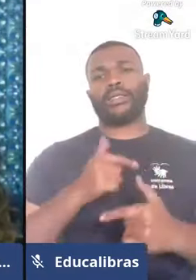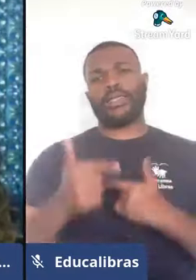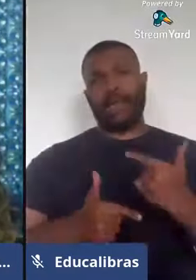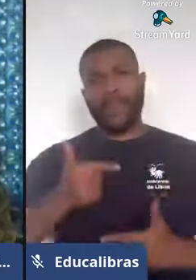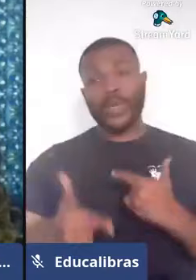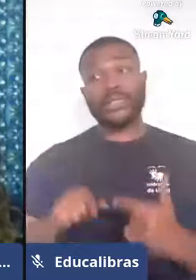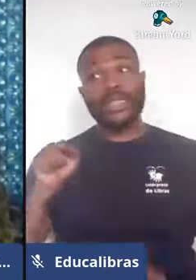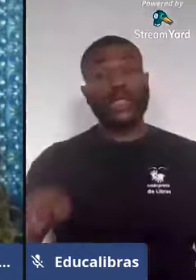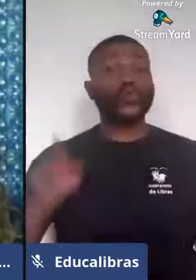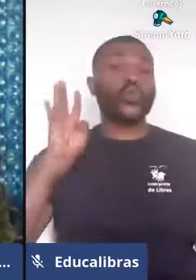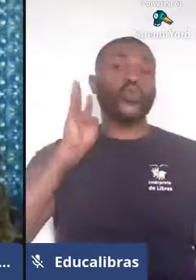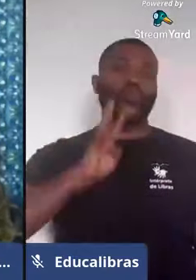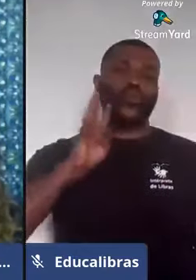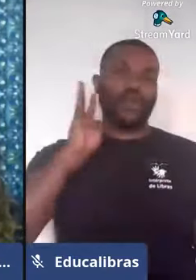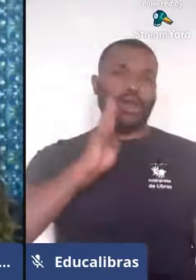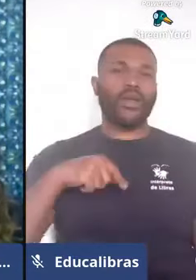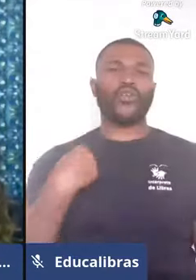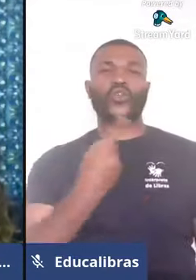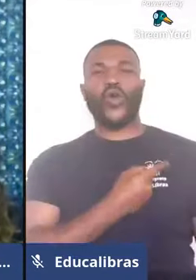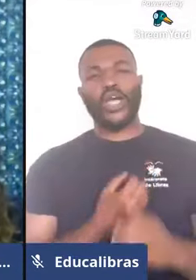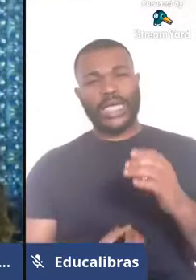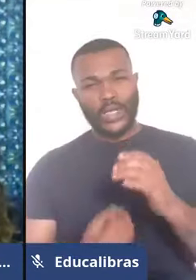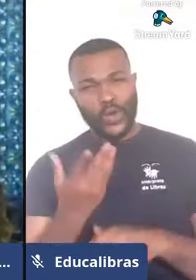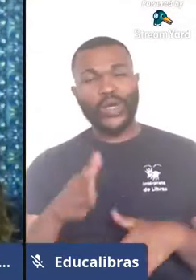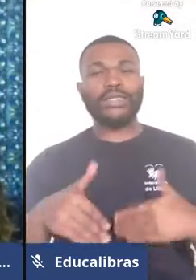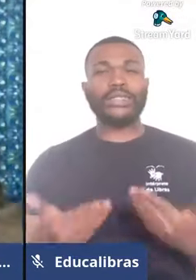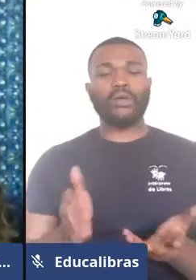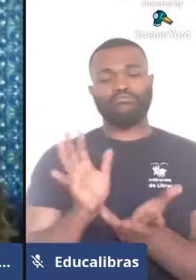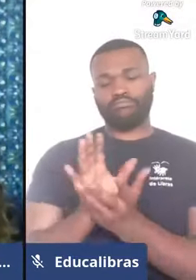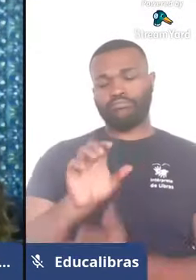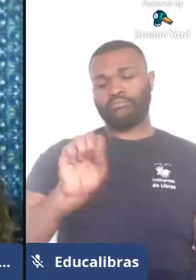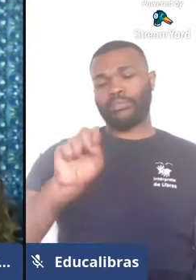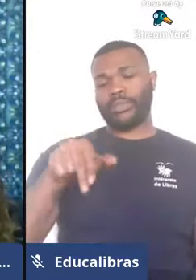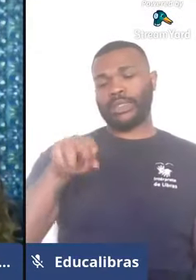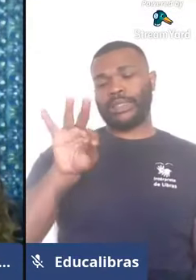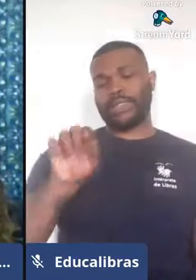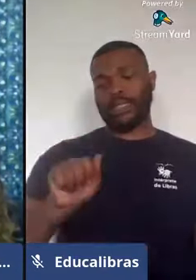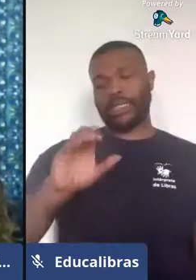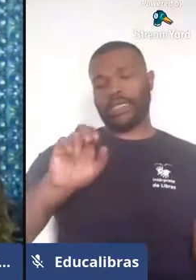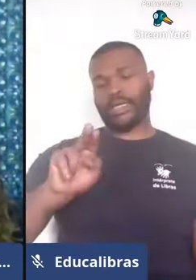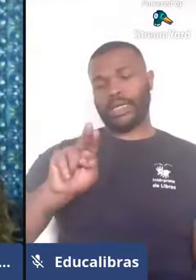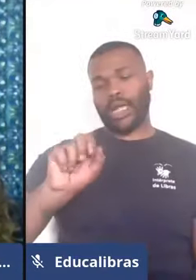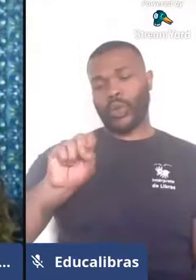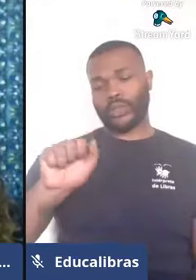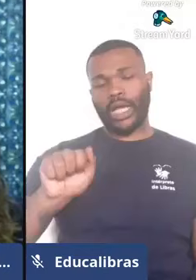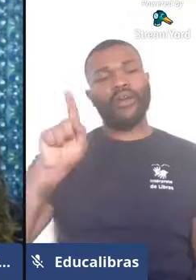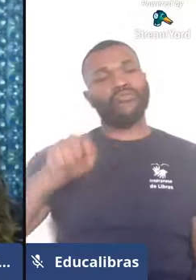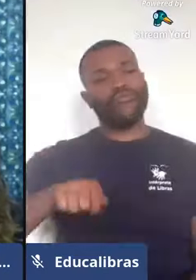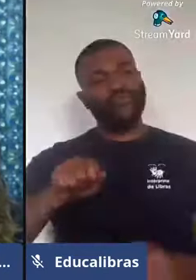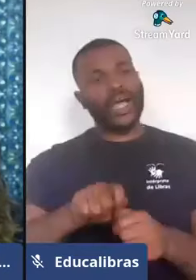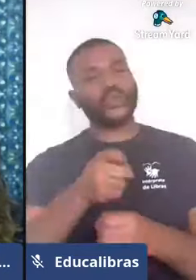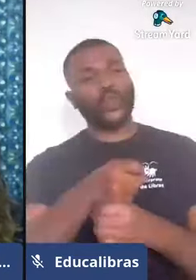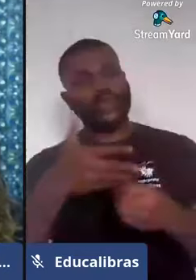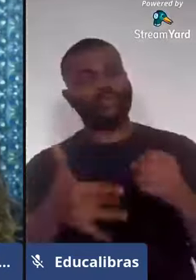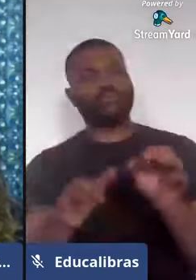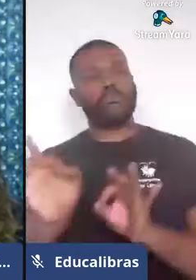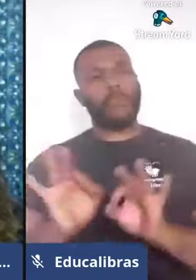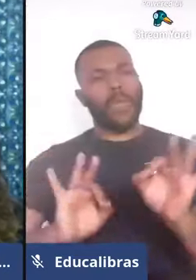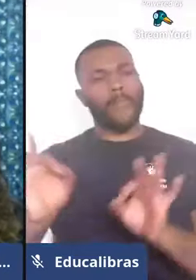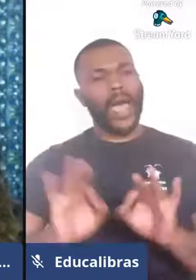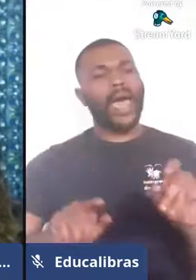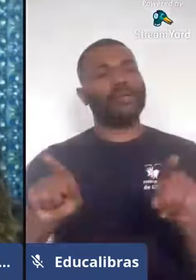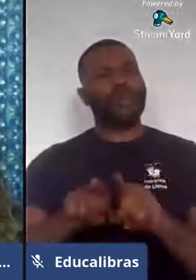isso foi uma coisa que a gente criou, a Santa Causa faz tudo, a gente, né, faz desde o conteúdo, porque é uma coisa que a gente domina bastante, a gente faz muita produção de